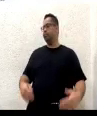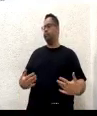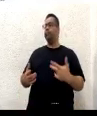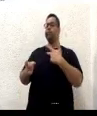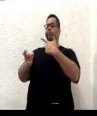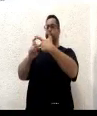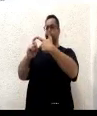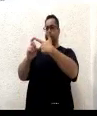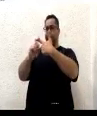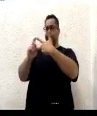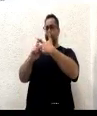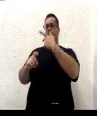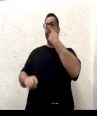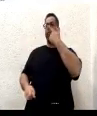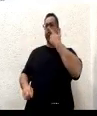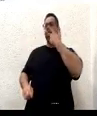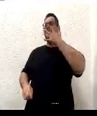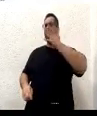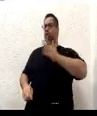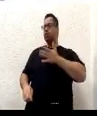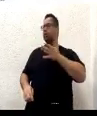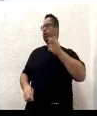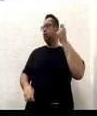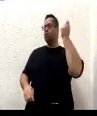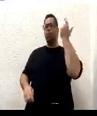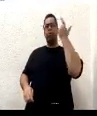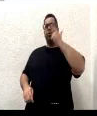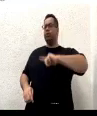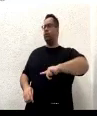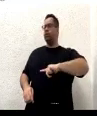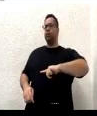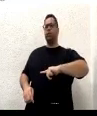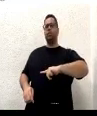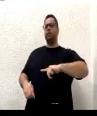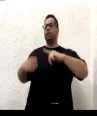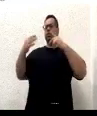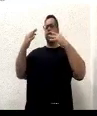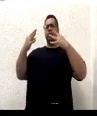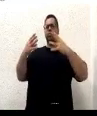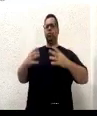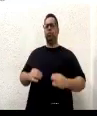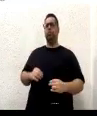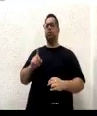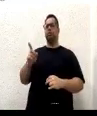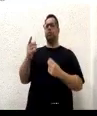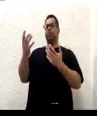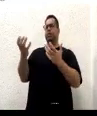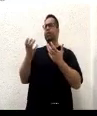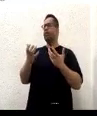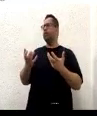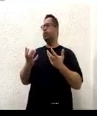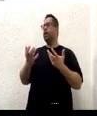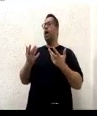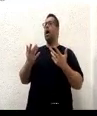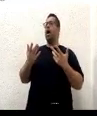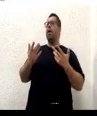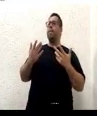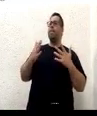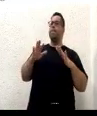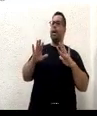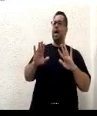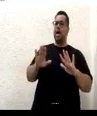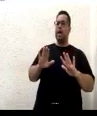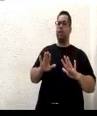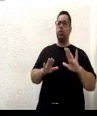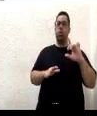não conseguiu atingir tudo aquilo que ele queria, mas ele atingiu aí uma boa